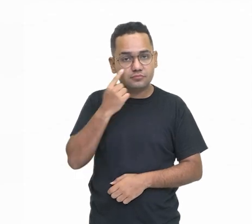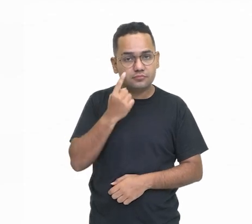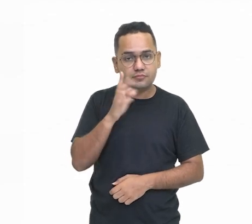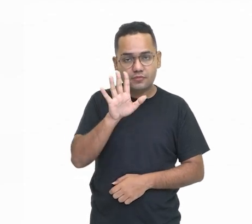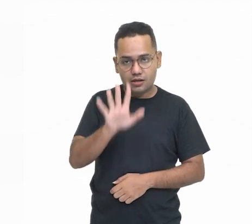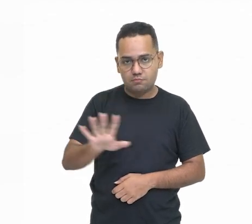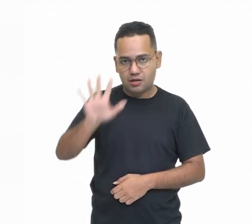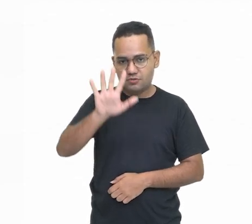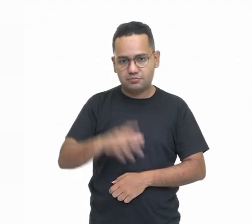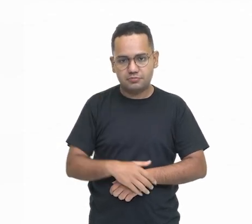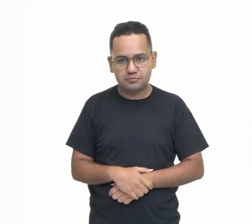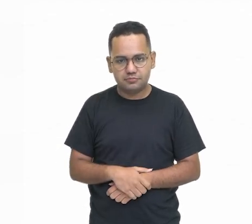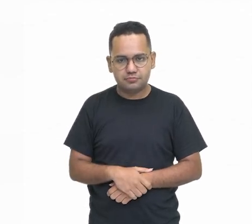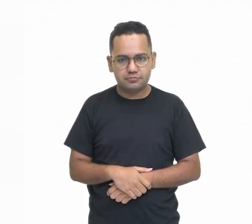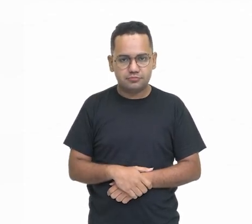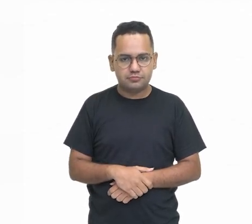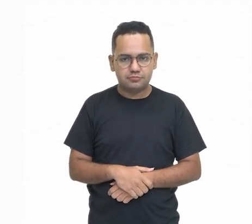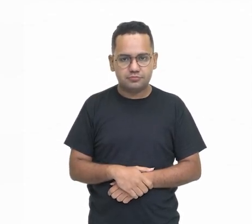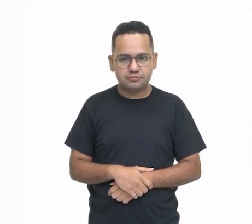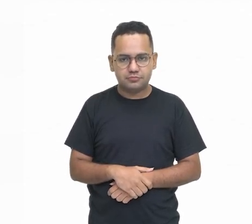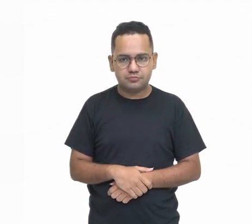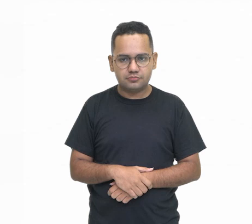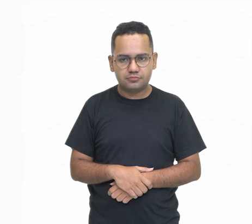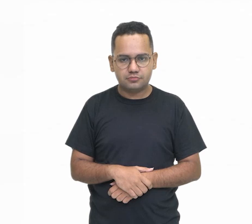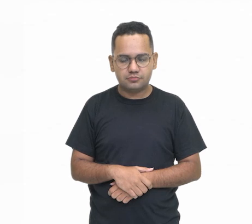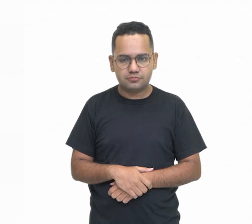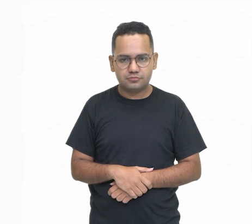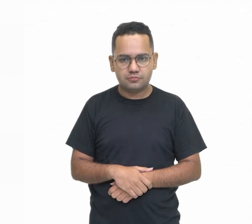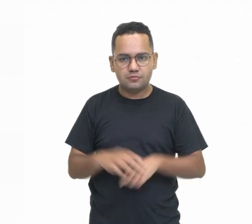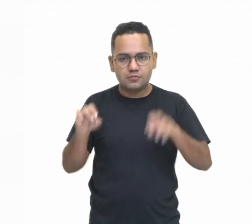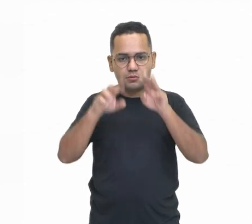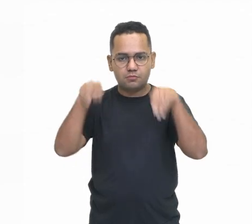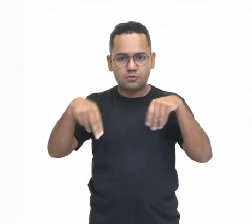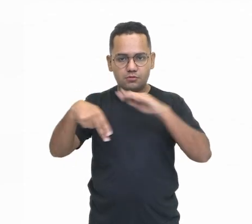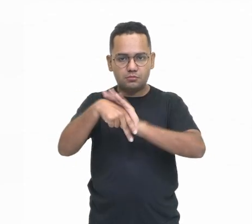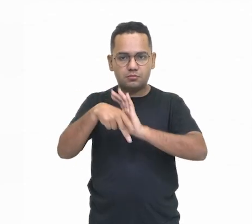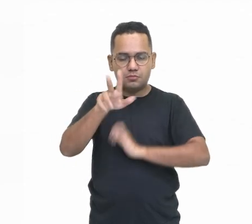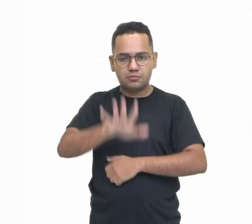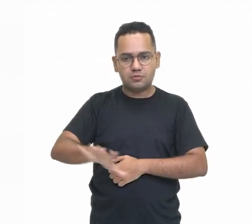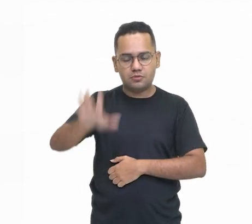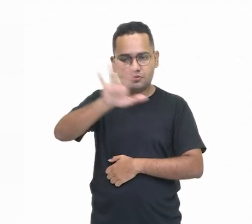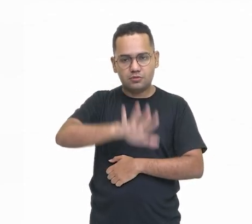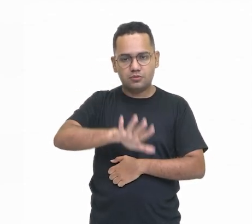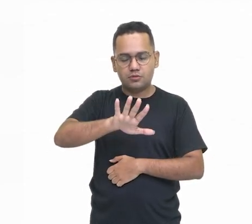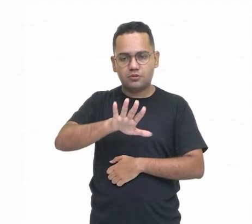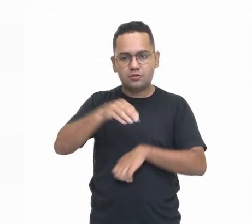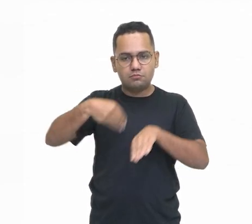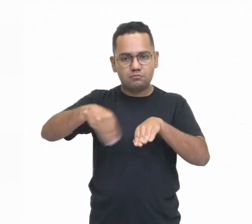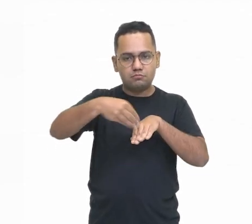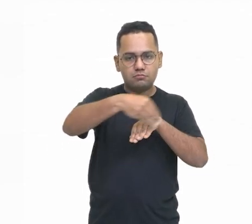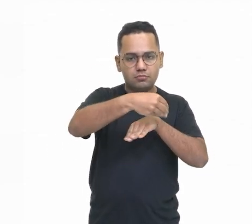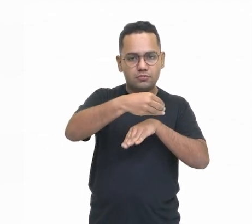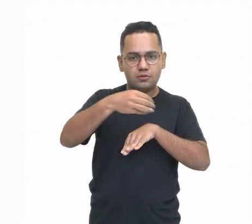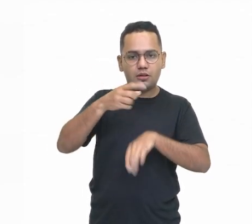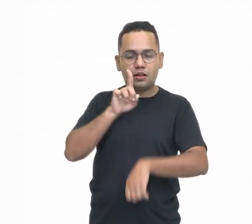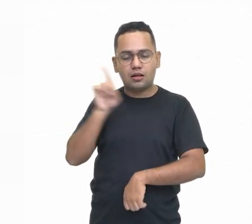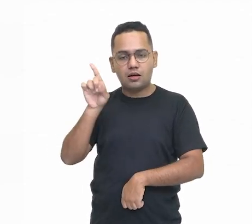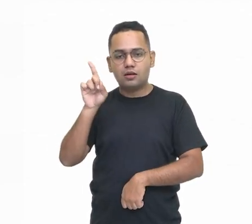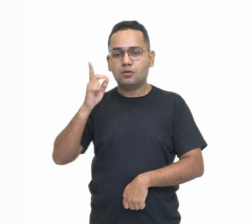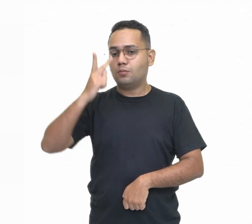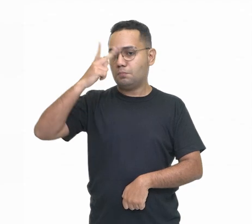do Museu, né, Nacional de Arqueologia e Antropologia, né, de História do Peru, que